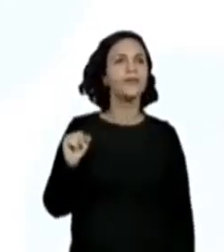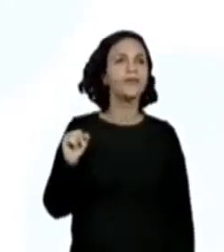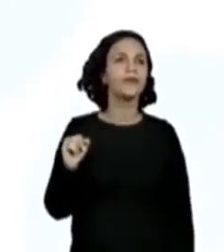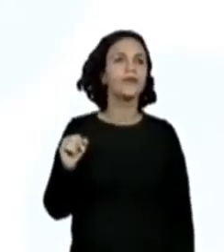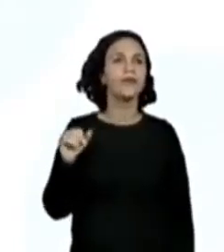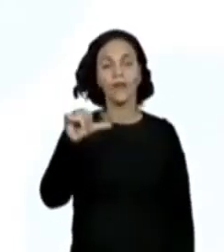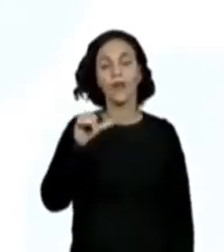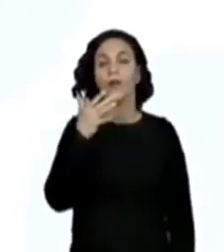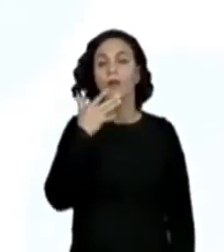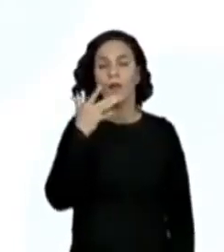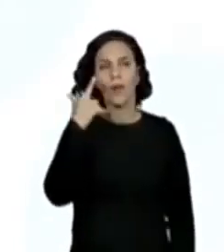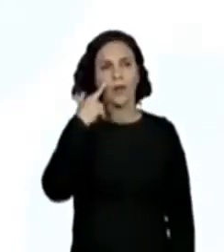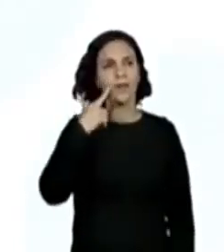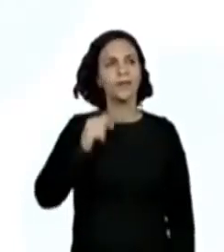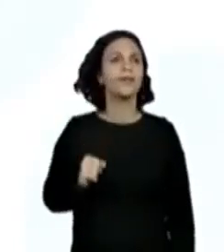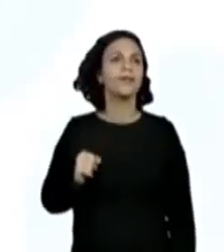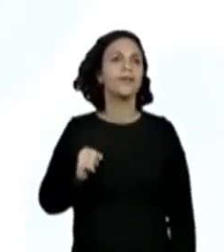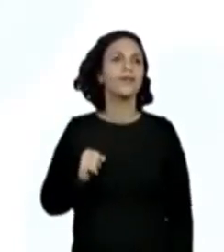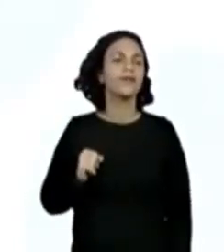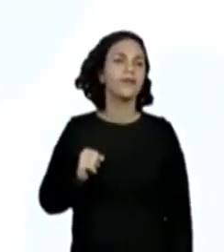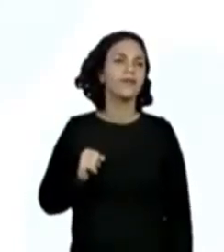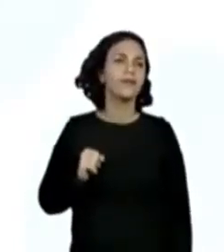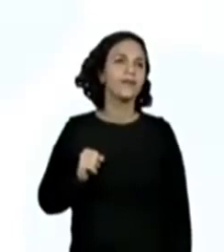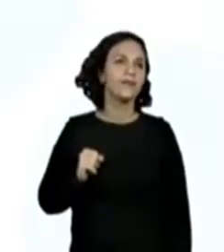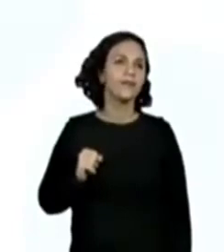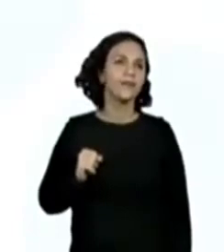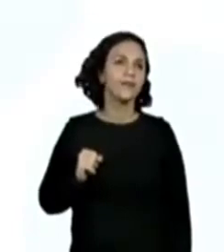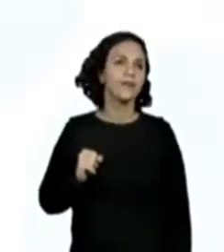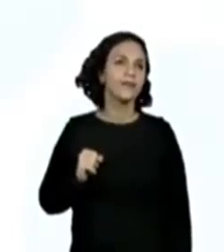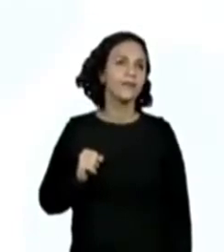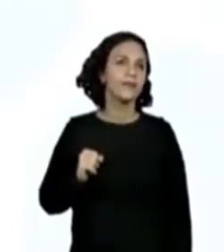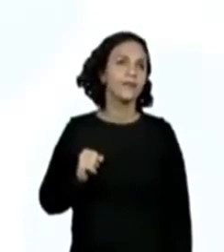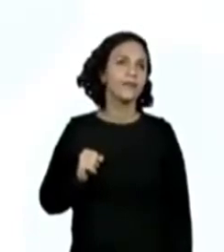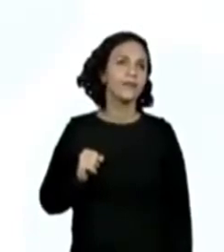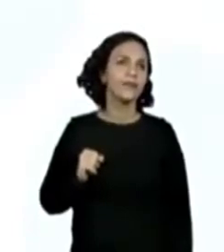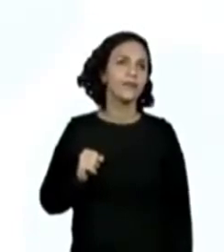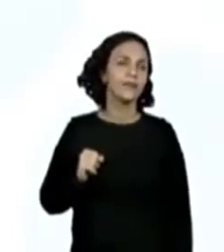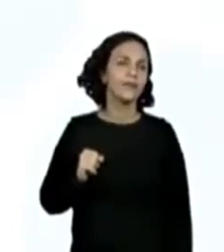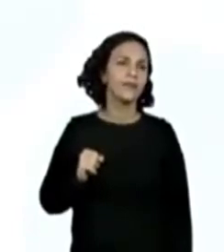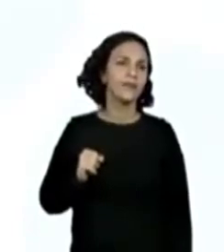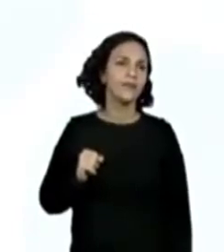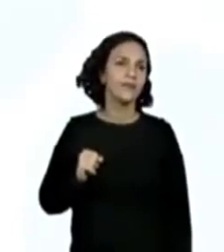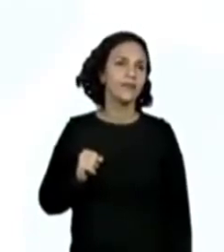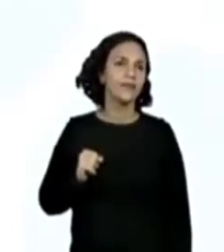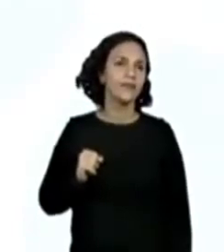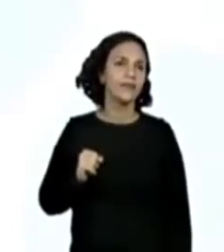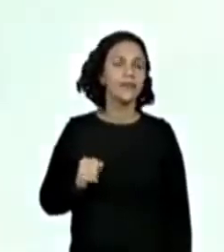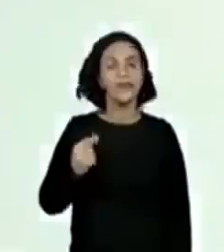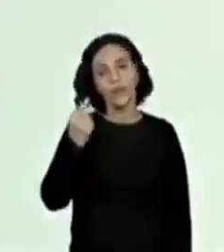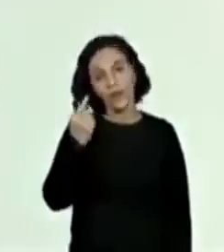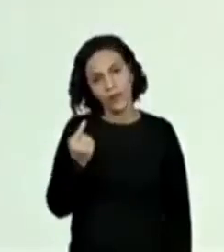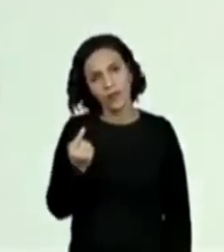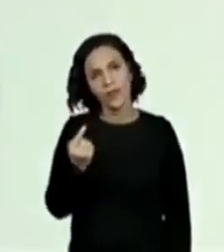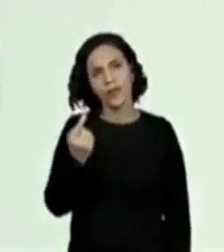trocar a cor da caneta para ficar bem coloridinho. Juliana, aqui.